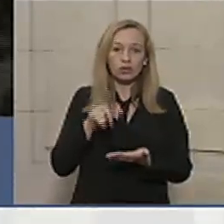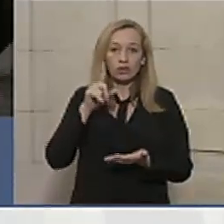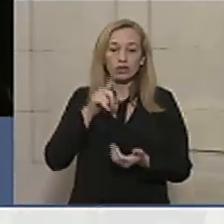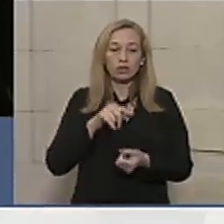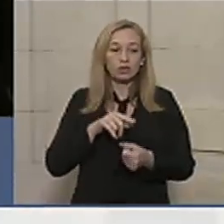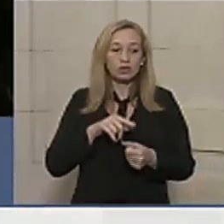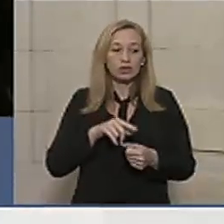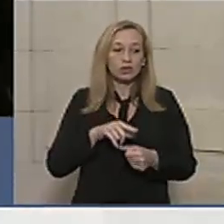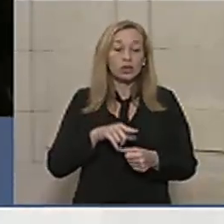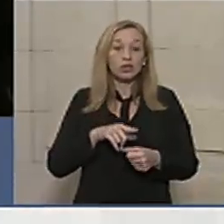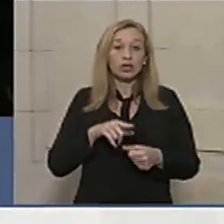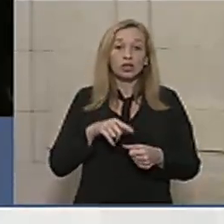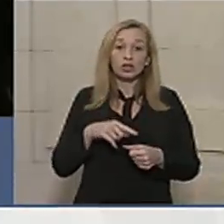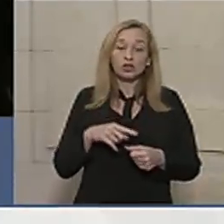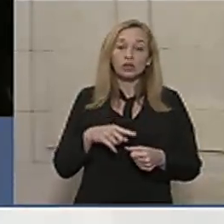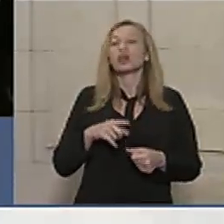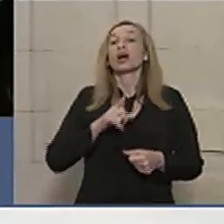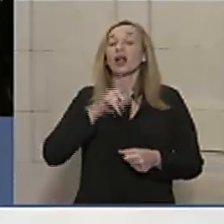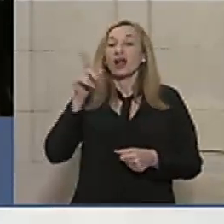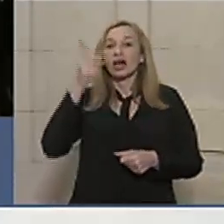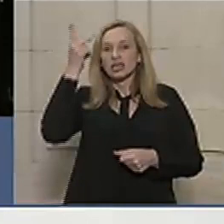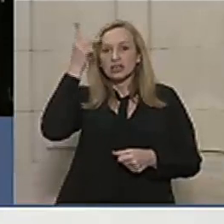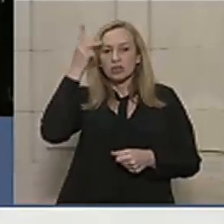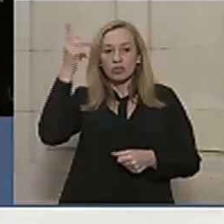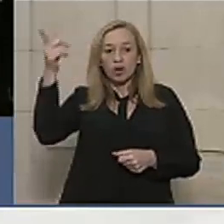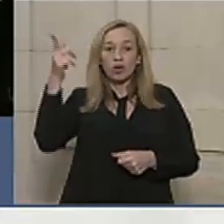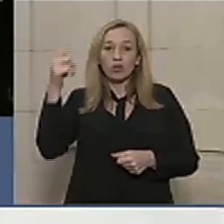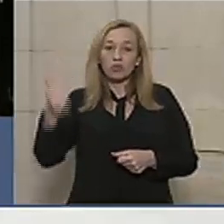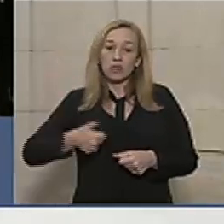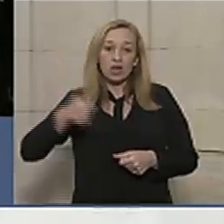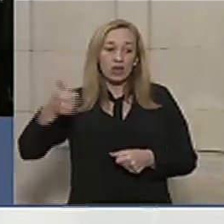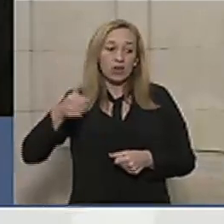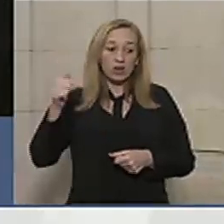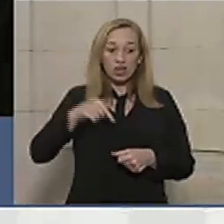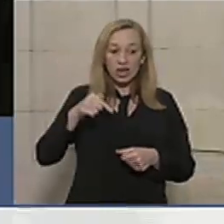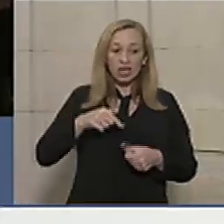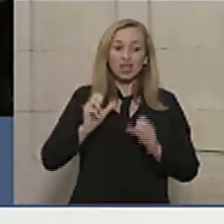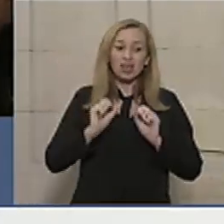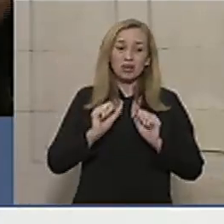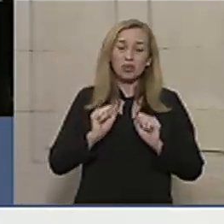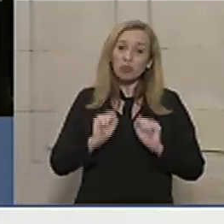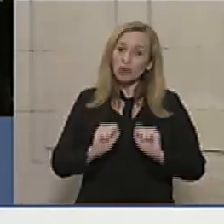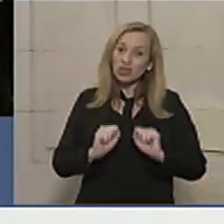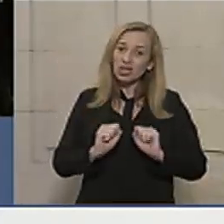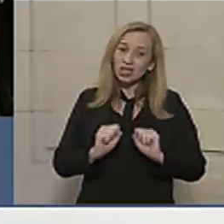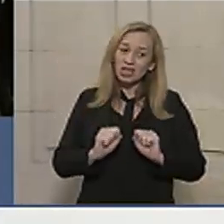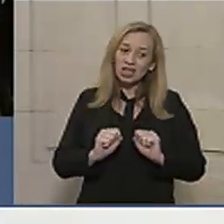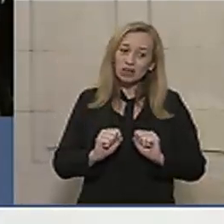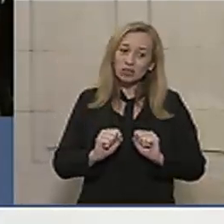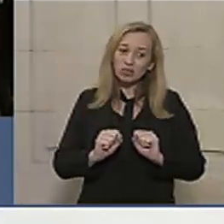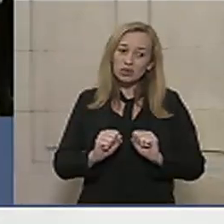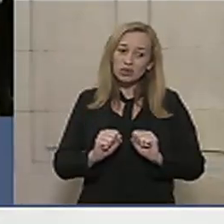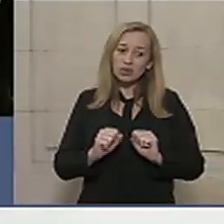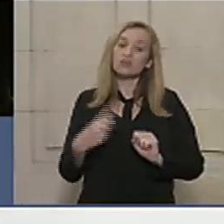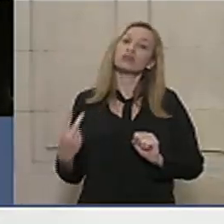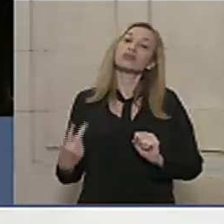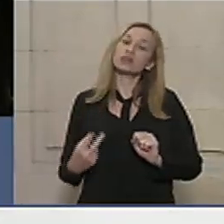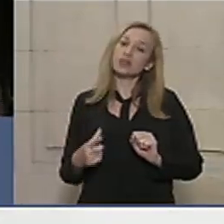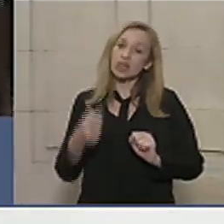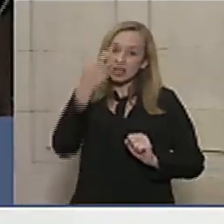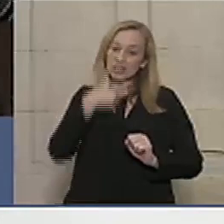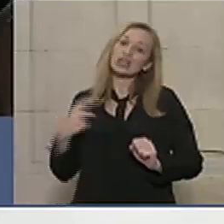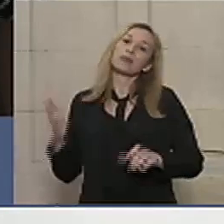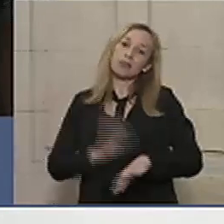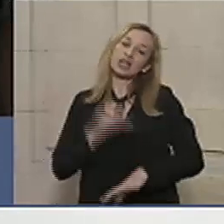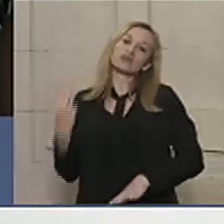e nós, no Rio de Janeiro, num período de tamanha crise, poderíamos nos beneficiar com esse incremento